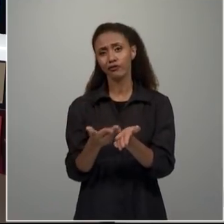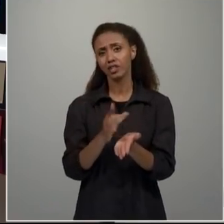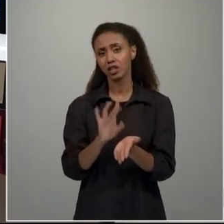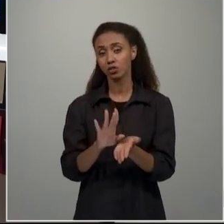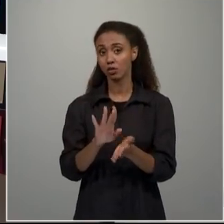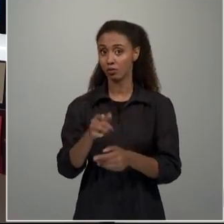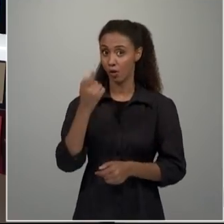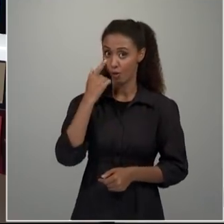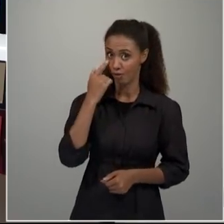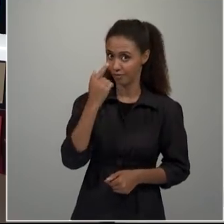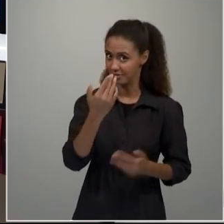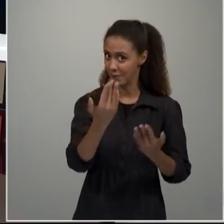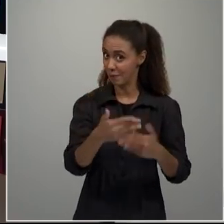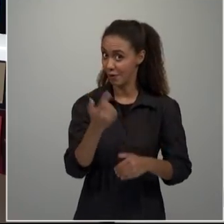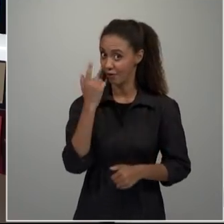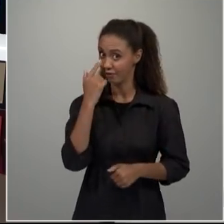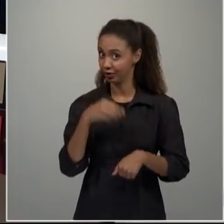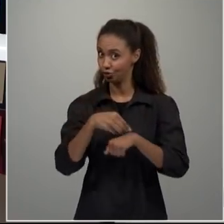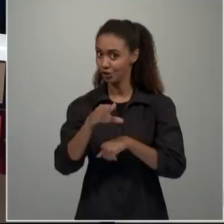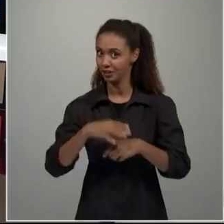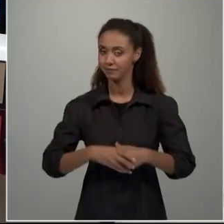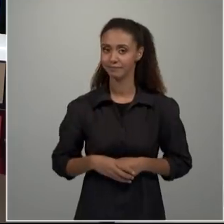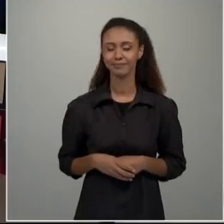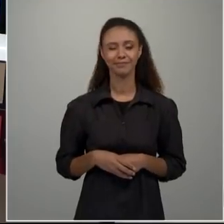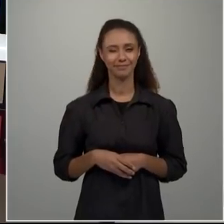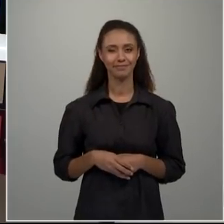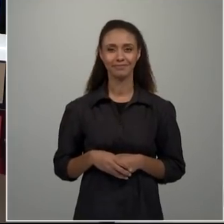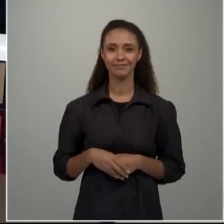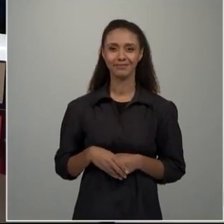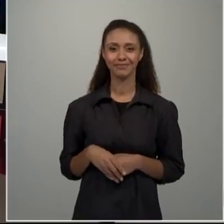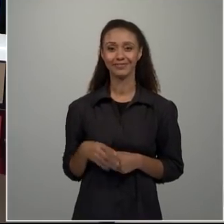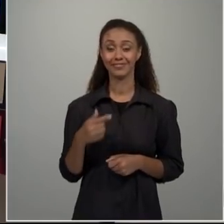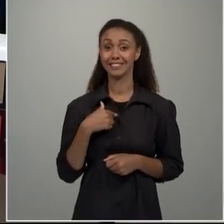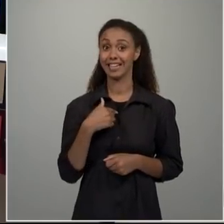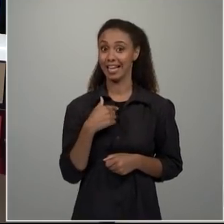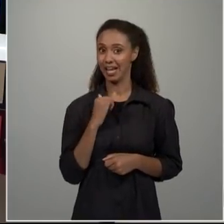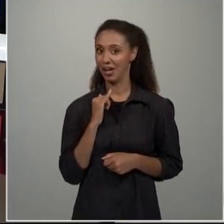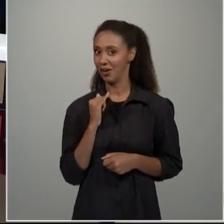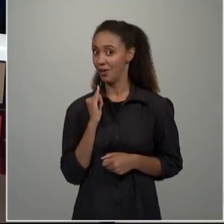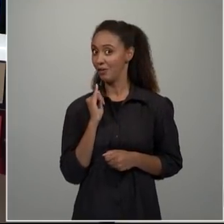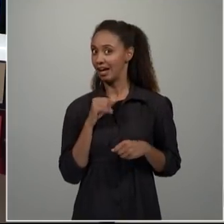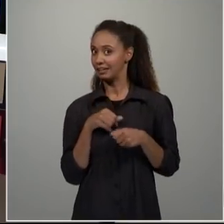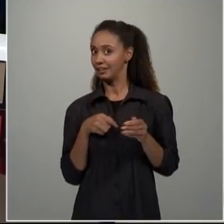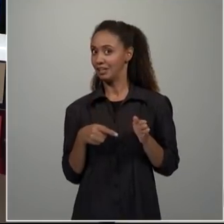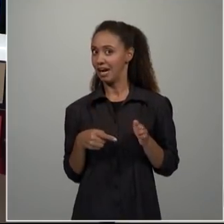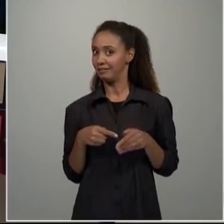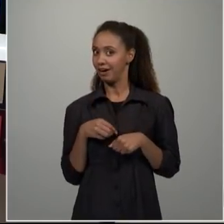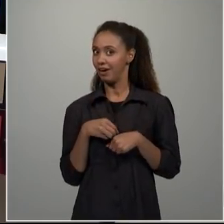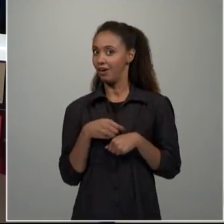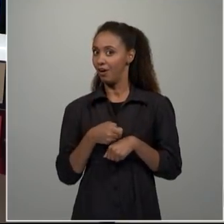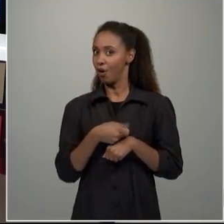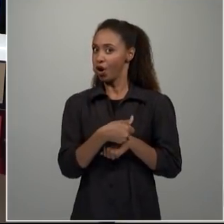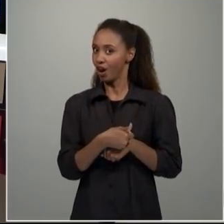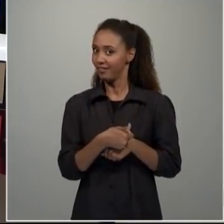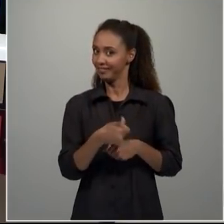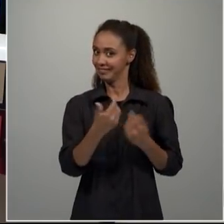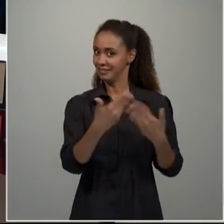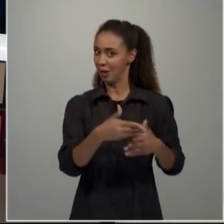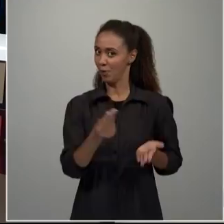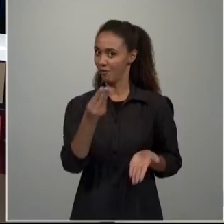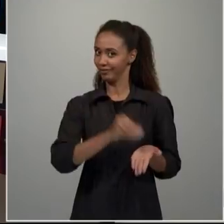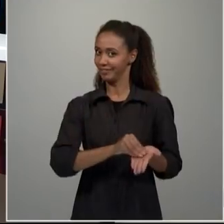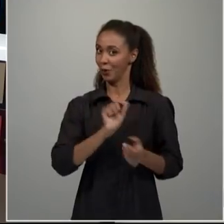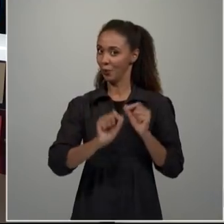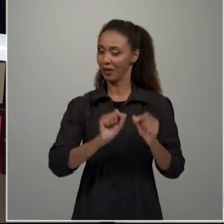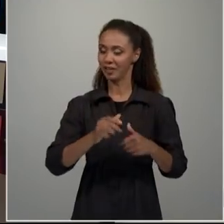essa de prova é assim vai ter uma questão da prova eu contando é tudo bem mas tenho mais uma questão de prova que a gente sempre